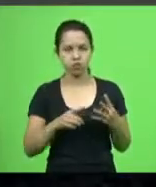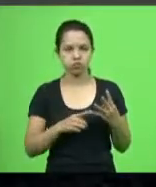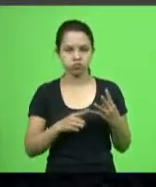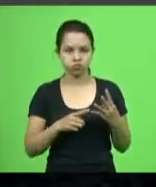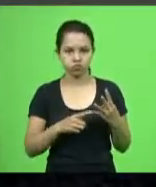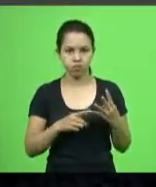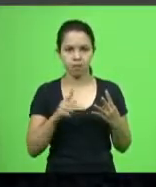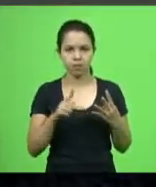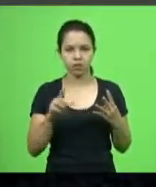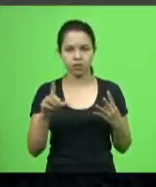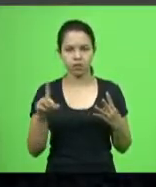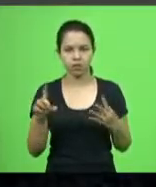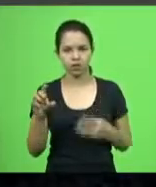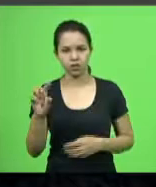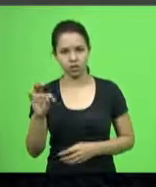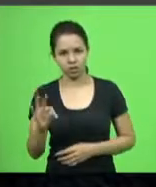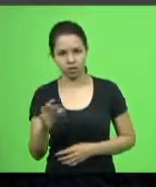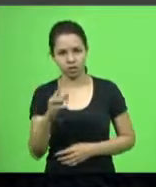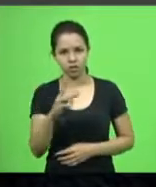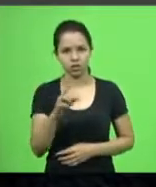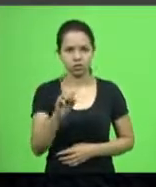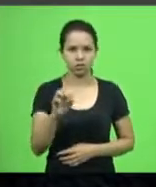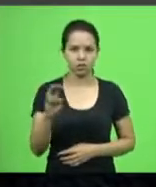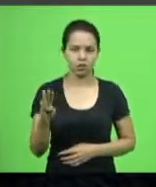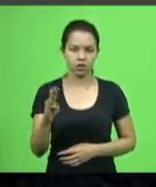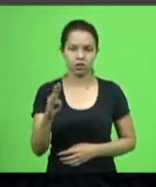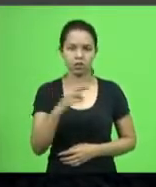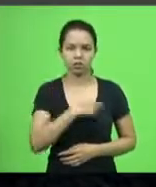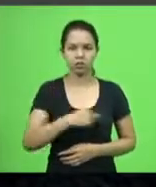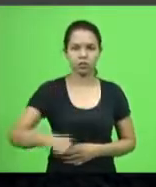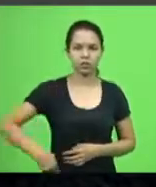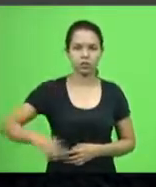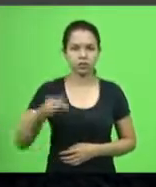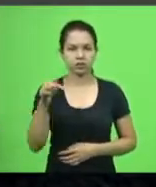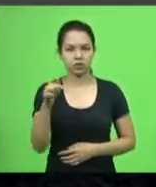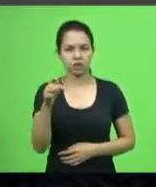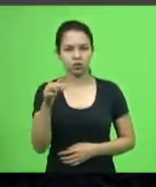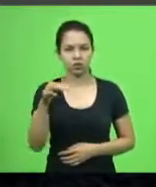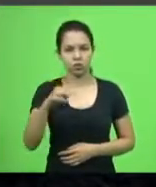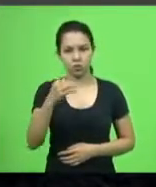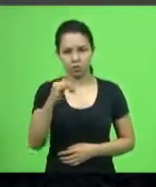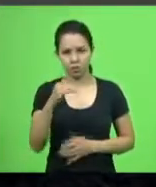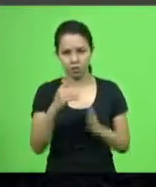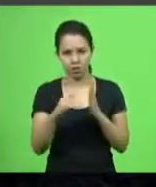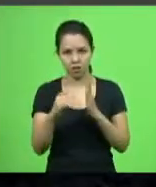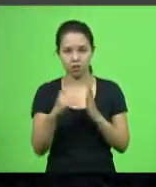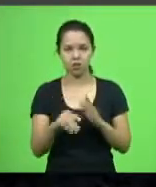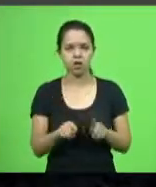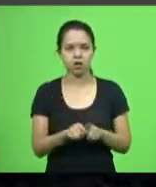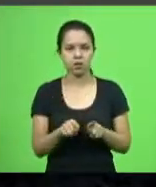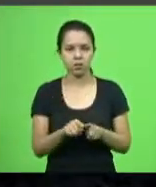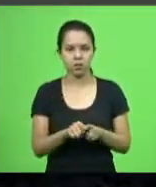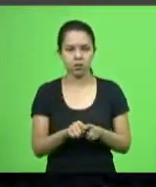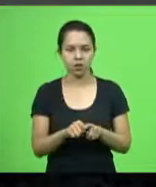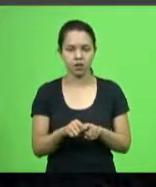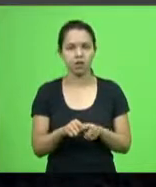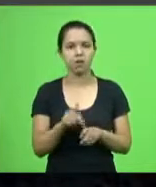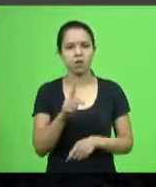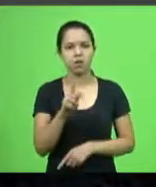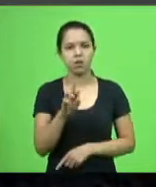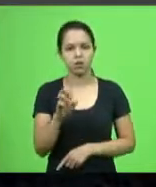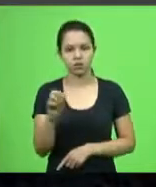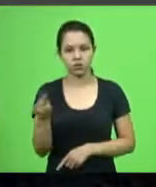PDT, PSDB, Republicanos, por 7 minutos e meio. Bloco Partido Progressista e PSB, por 7 minutos e